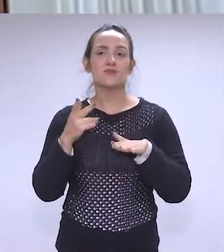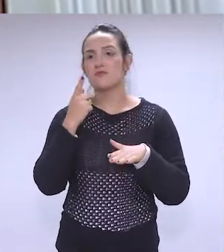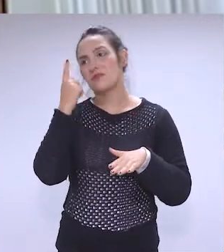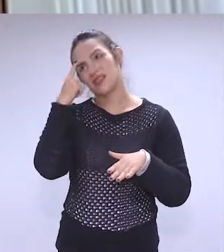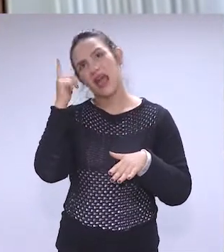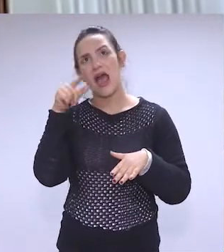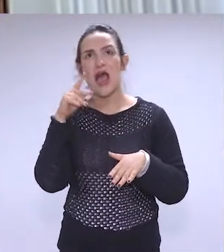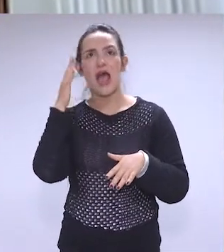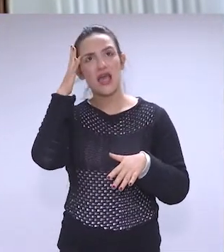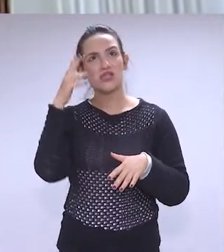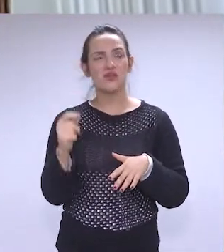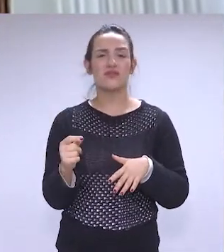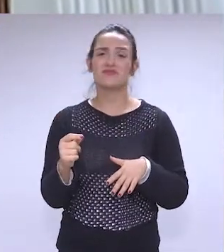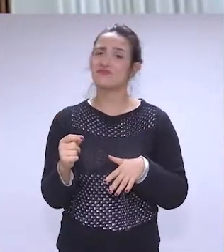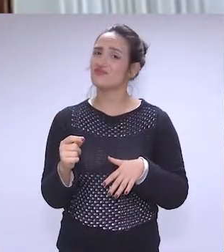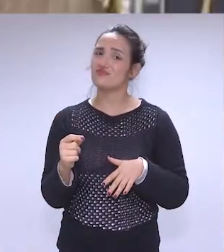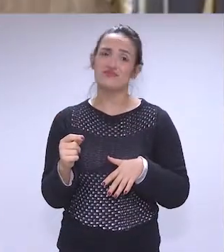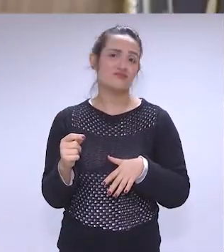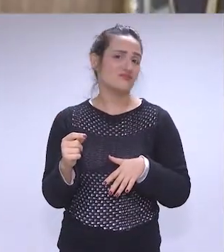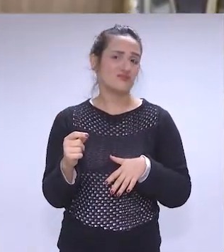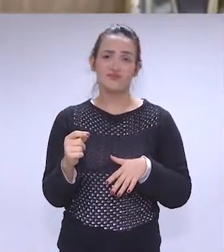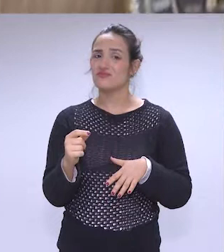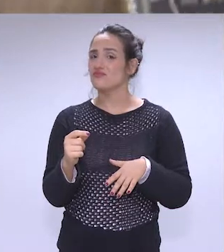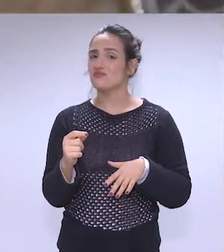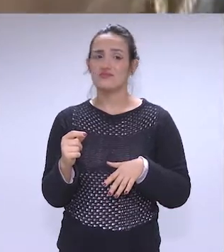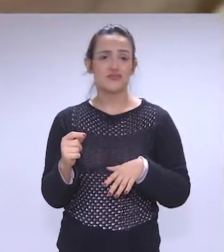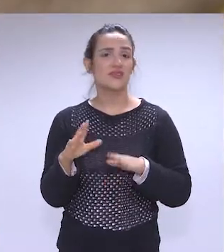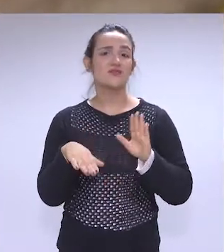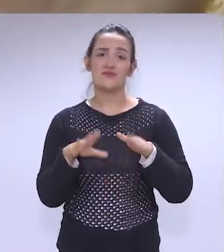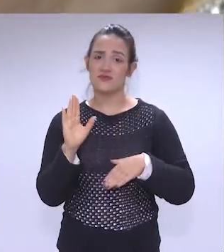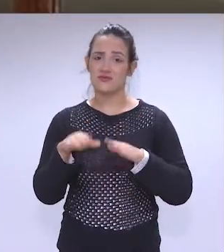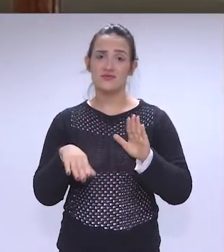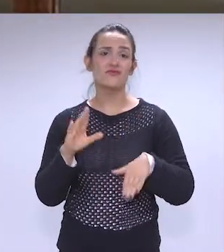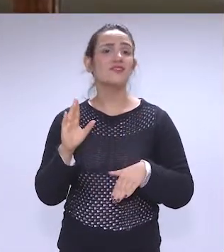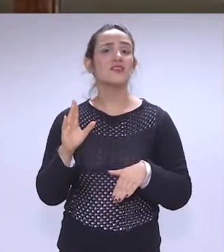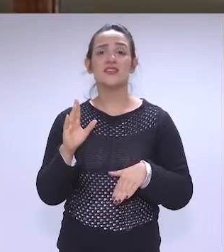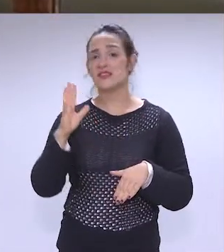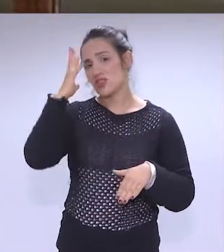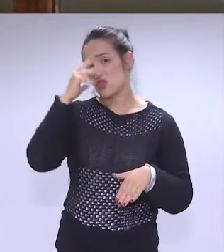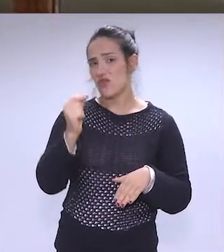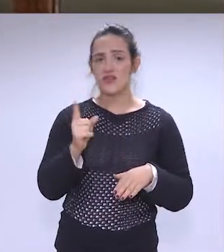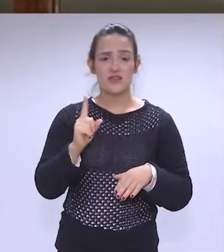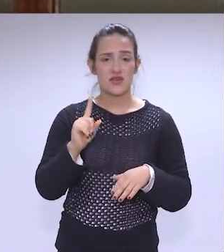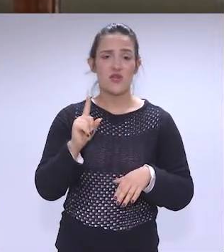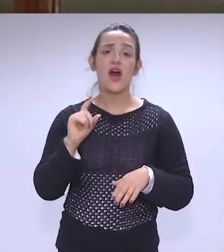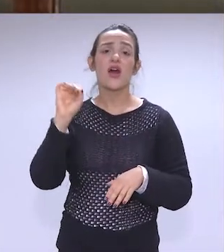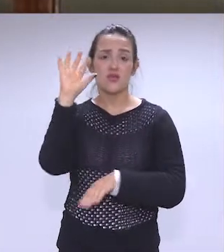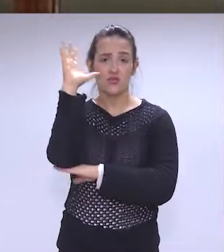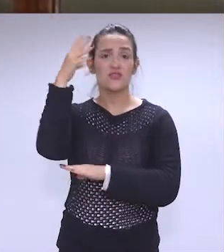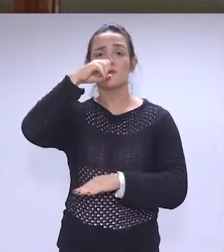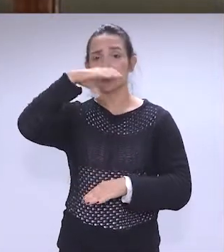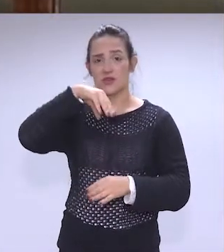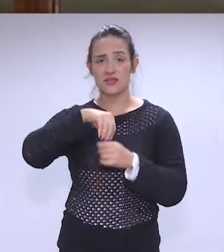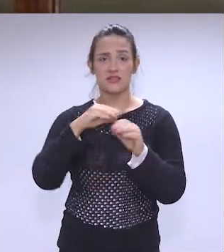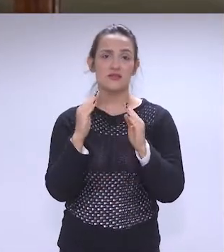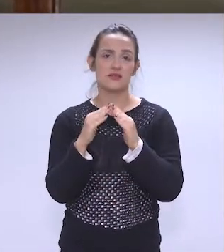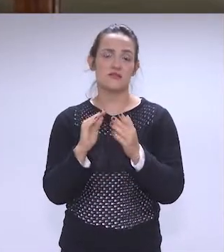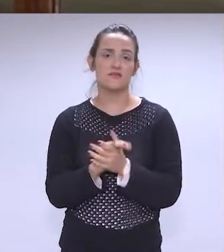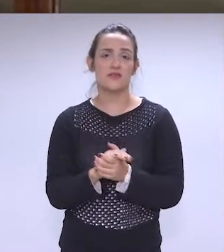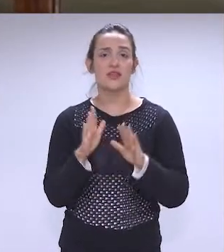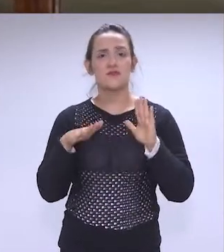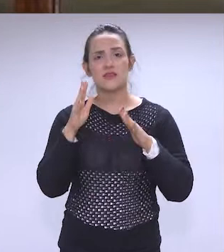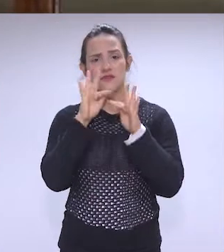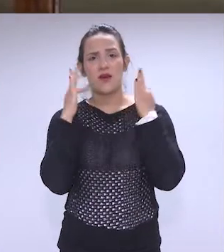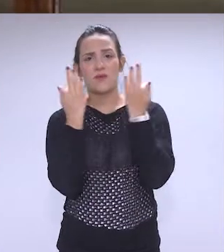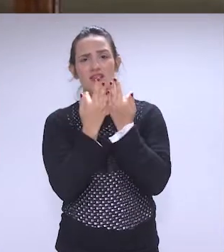era uma solução pode se transformar até em caso de violência doméstica. Casar a menina é